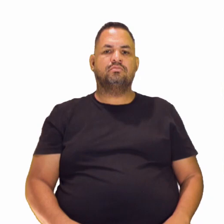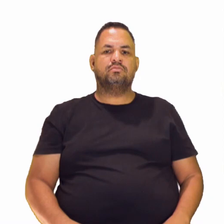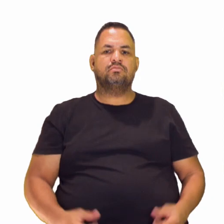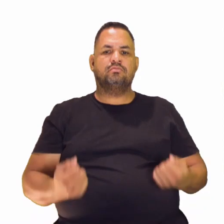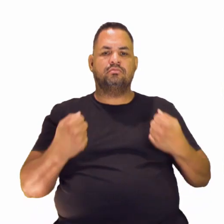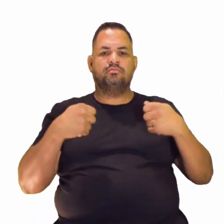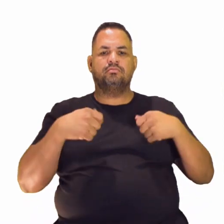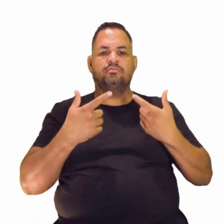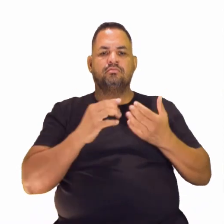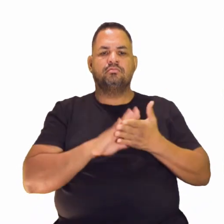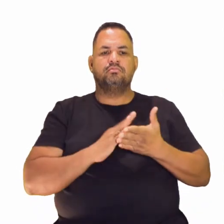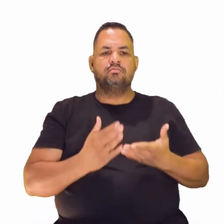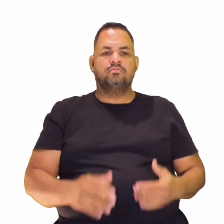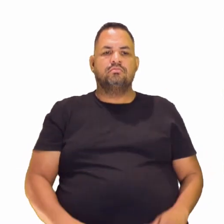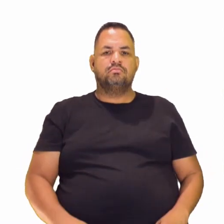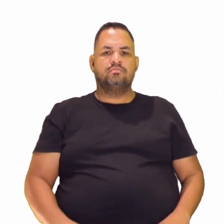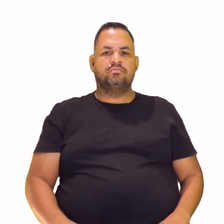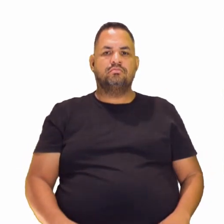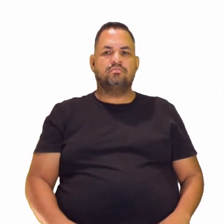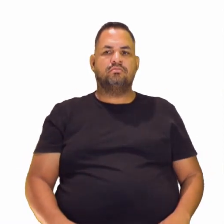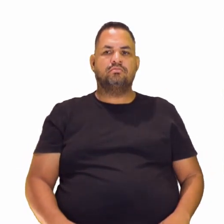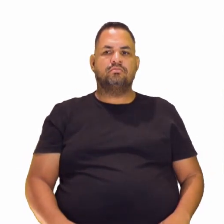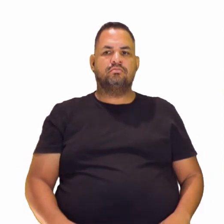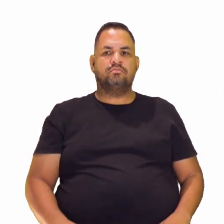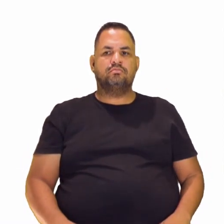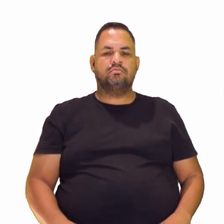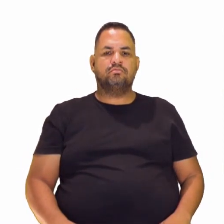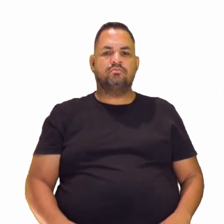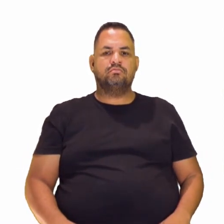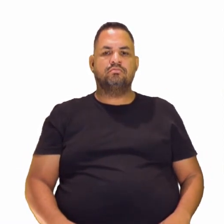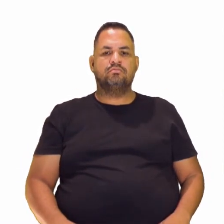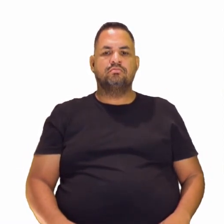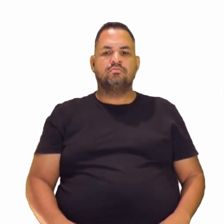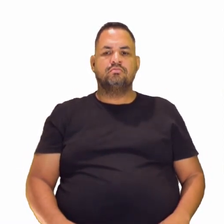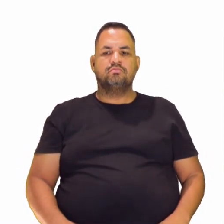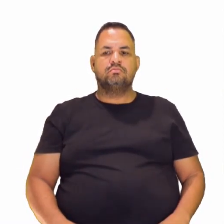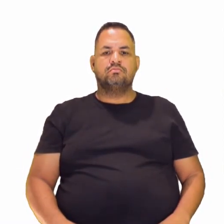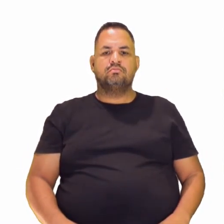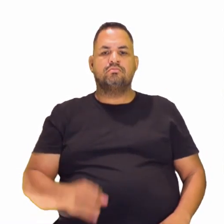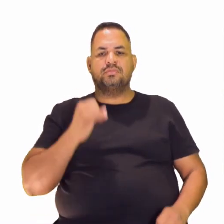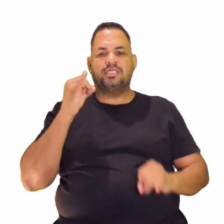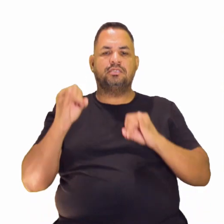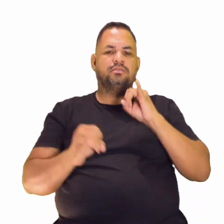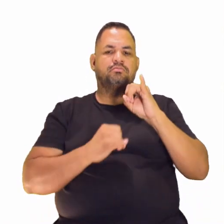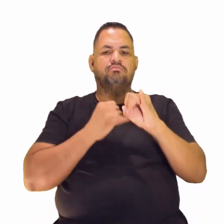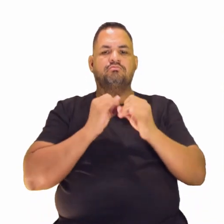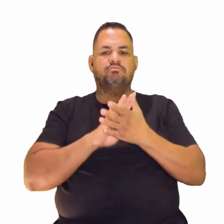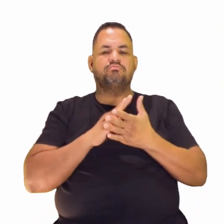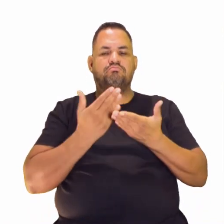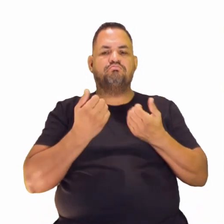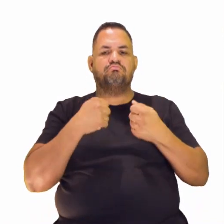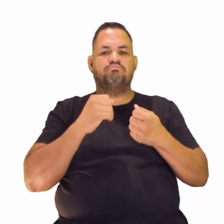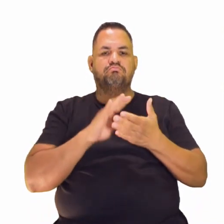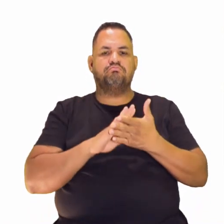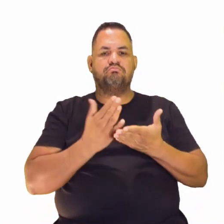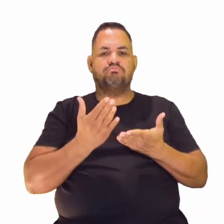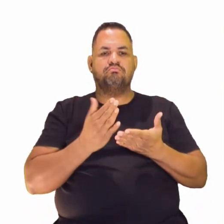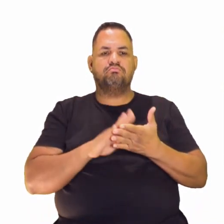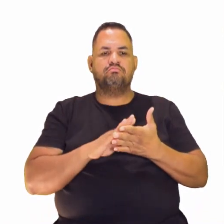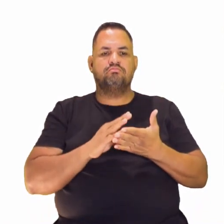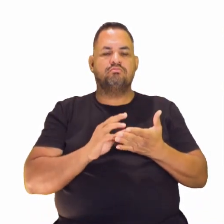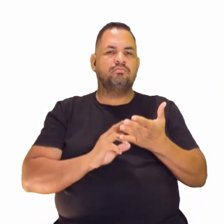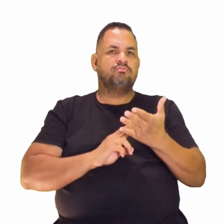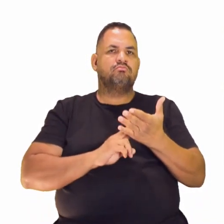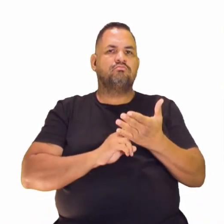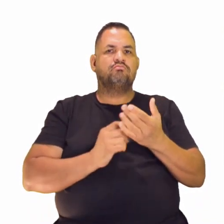pode ser consultada, né, acho que através da internet. Dá para você chegar até ela. E alguns livros